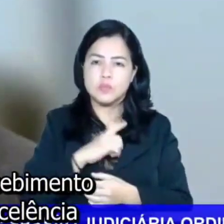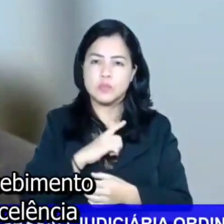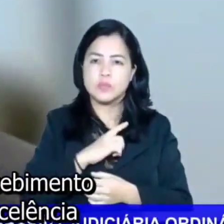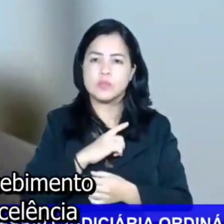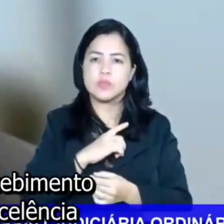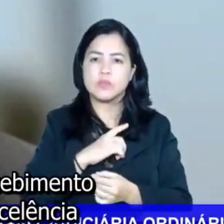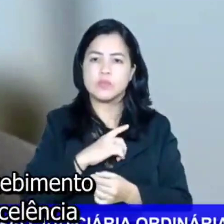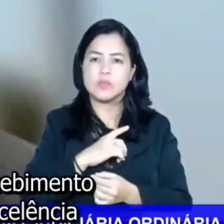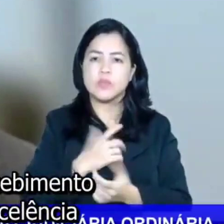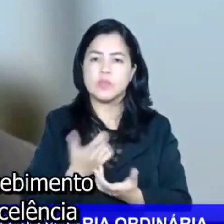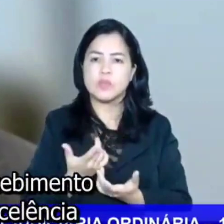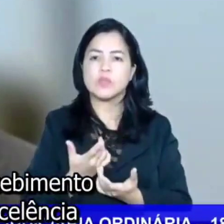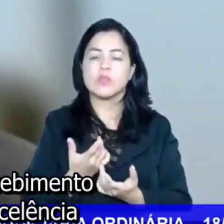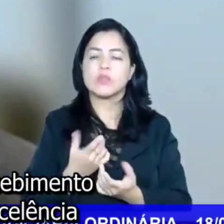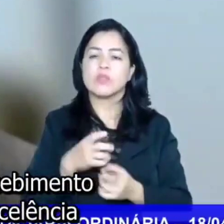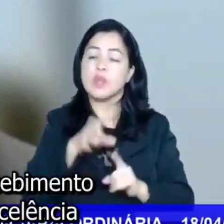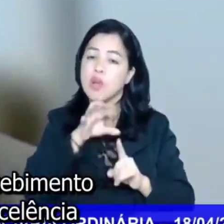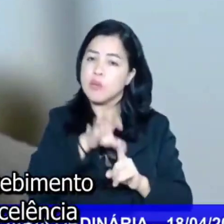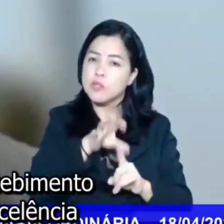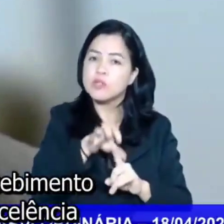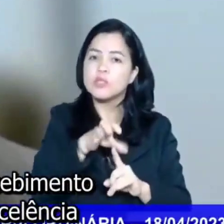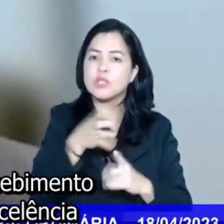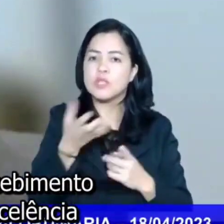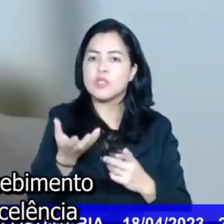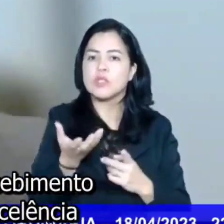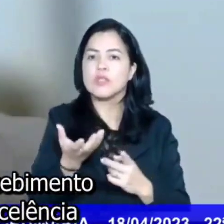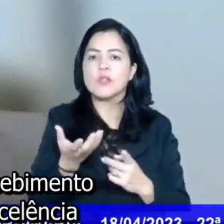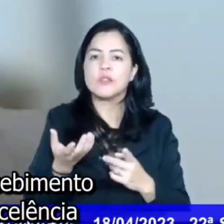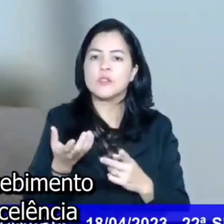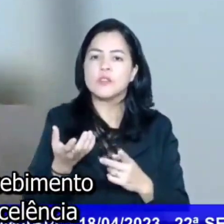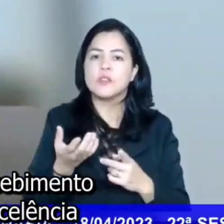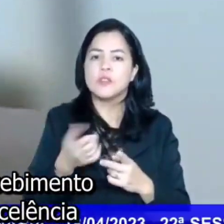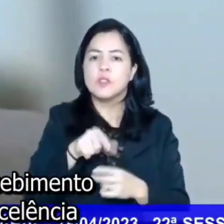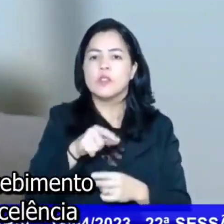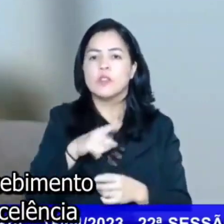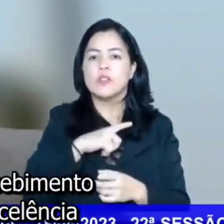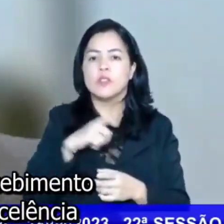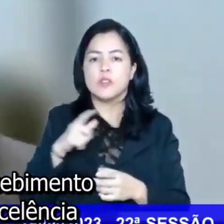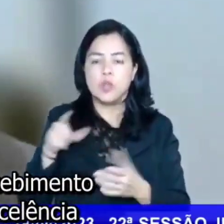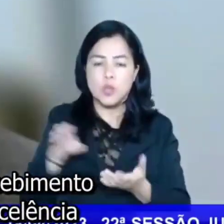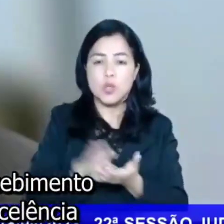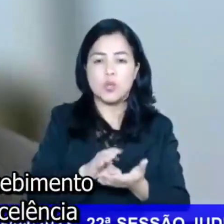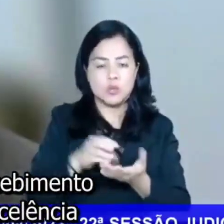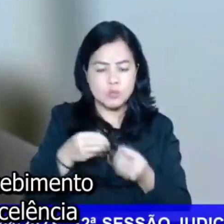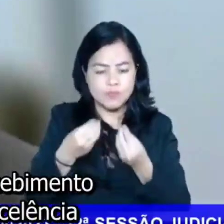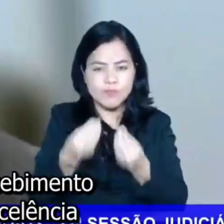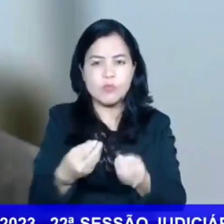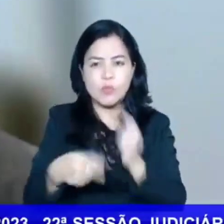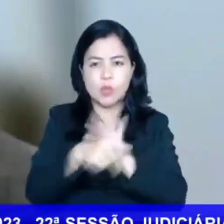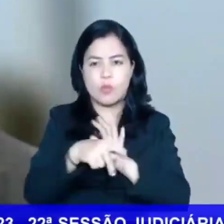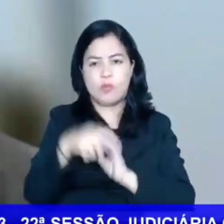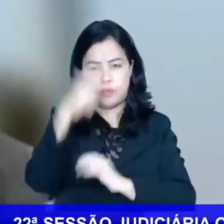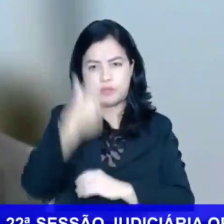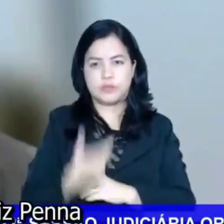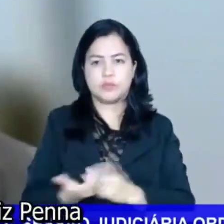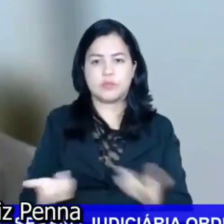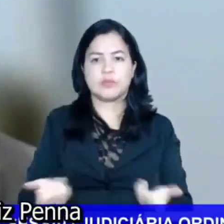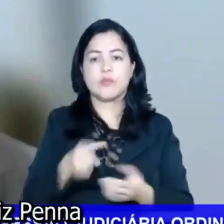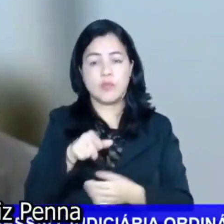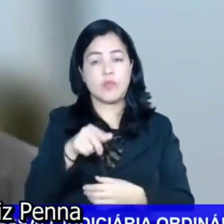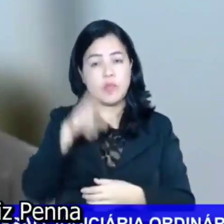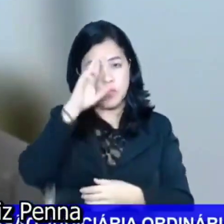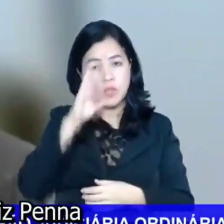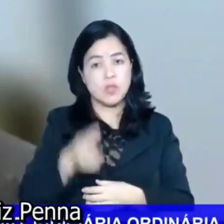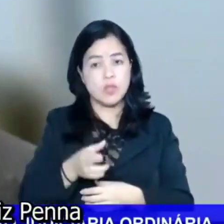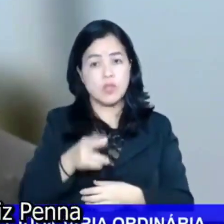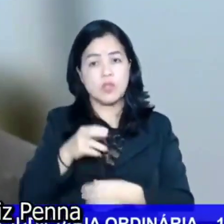essa não ter sido a motivação para o não recebimento de recursos por ele. Então, por essa razão, excelência, o que se espera,